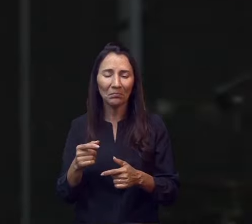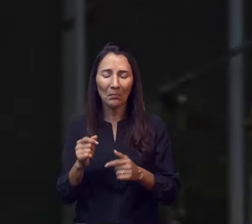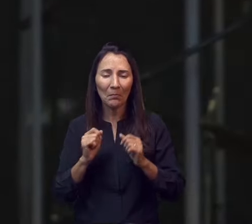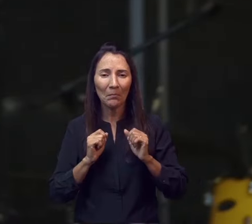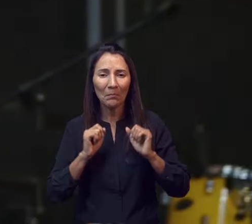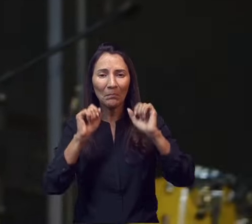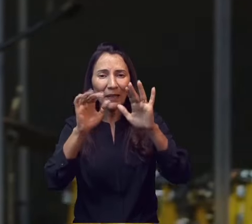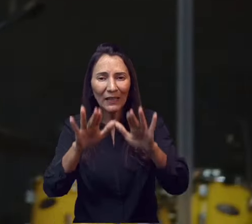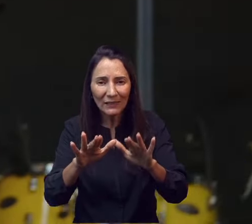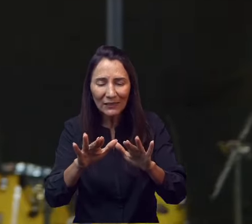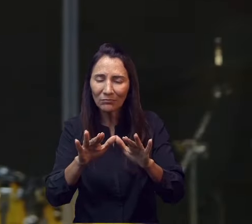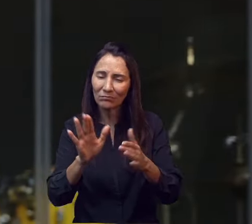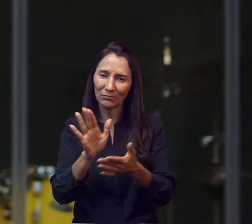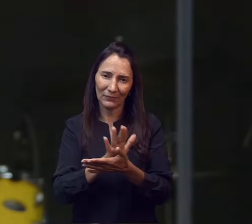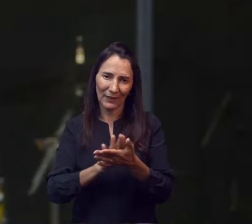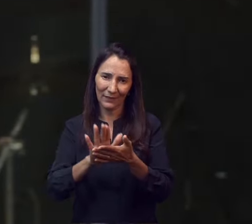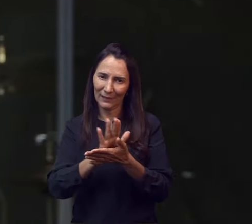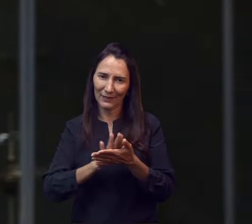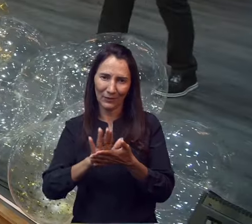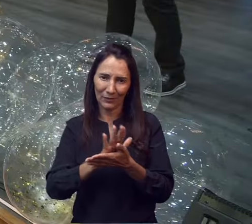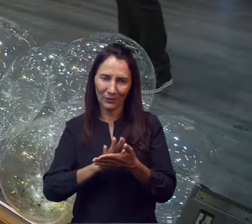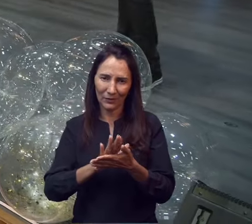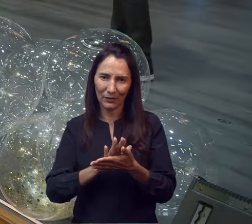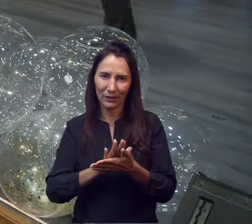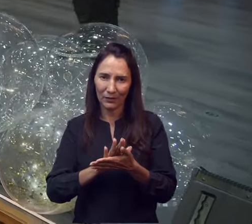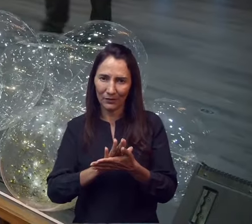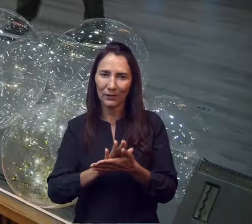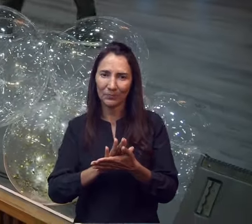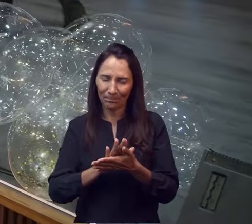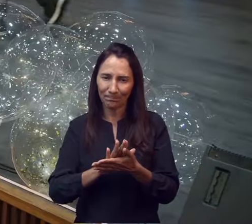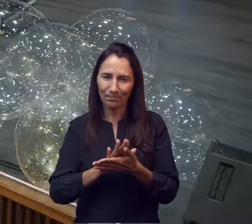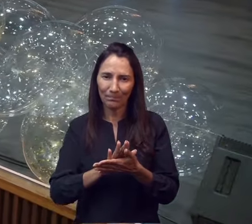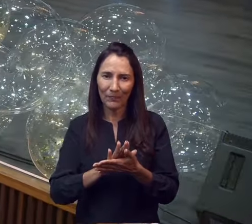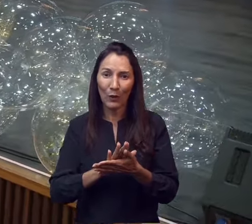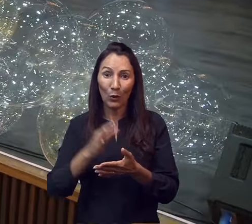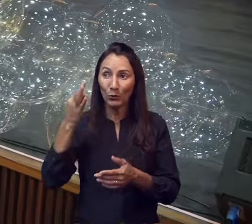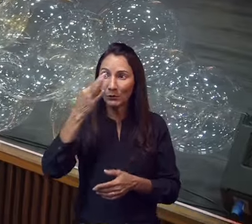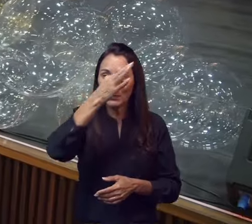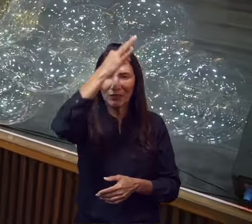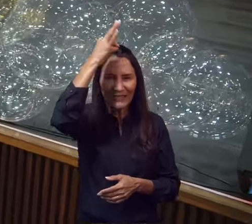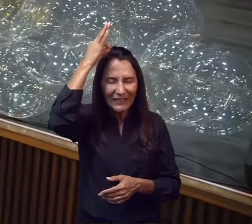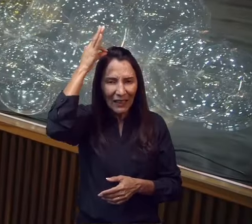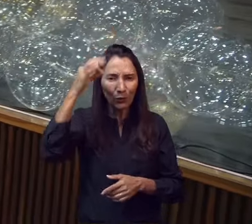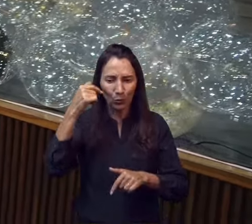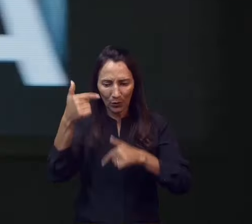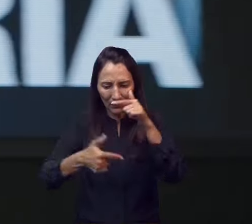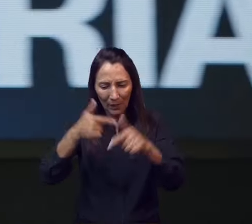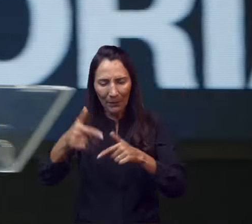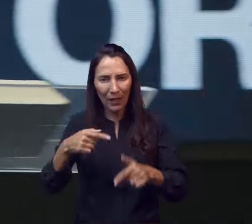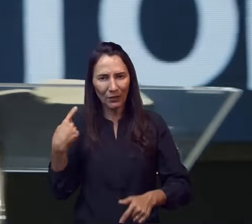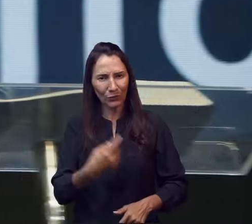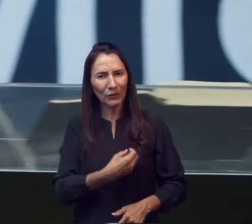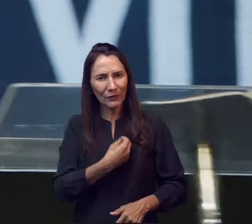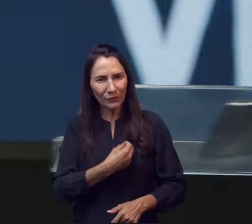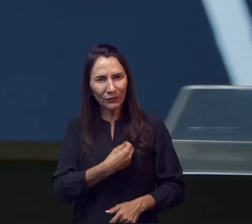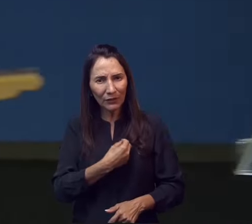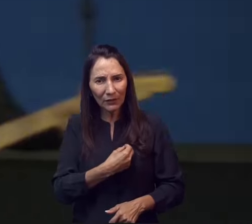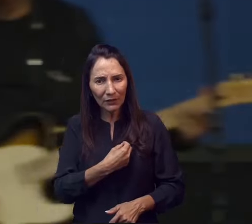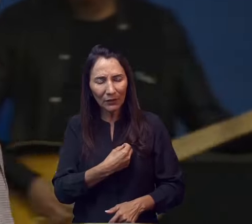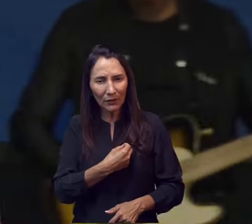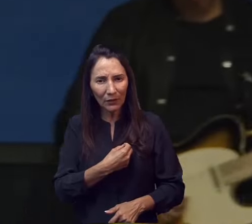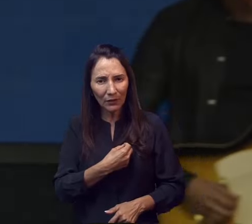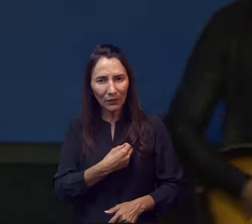não tem não isola texto segundo o poder que nós opera o espírito santo só pode operar na nossa vida o dia que a gente